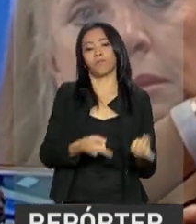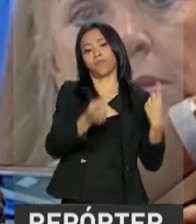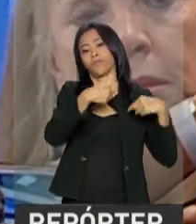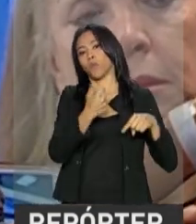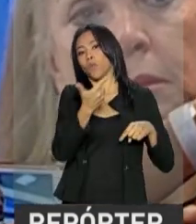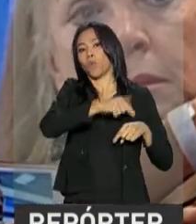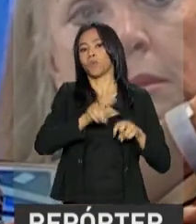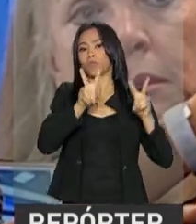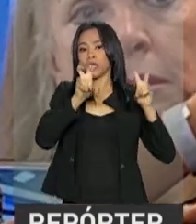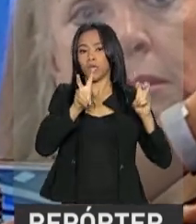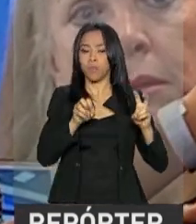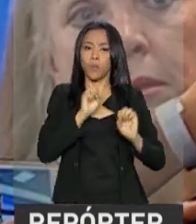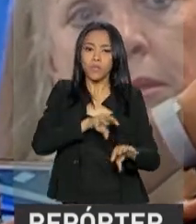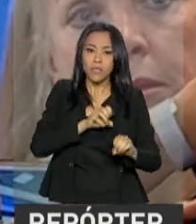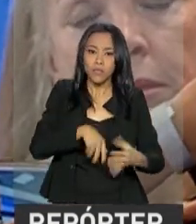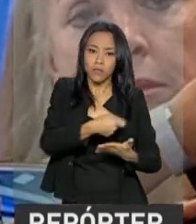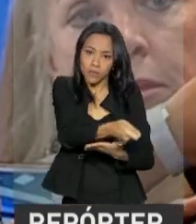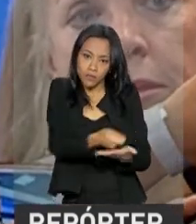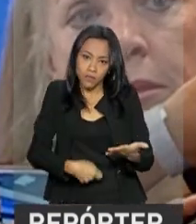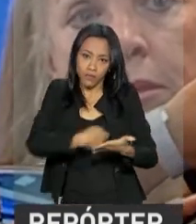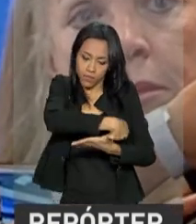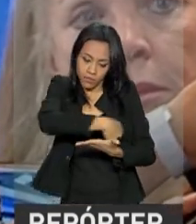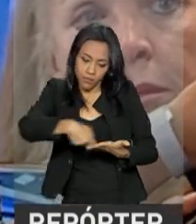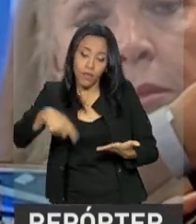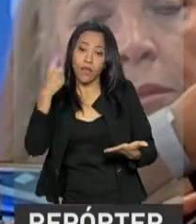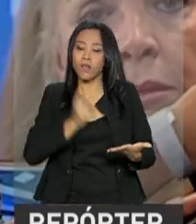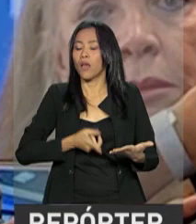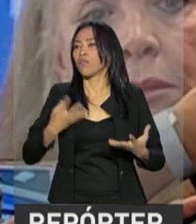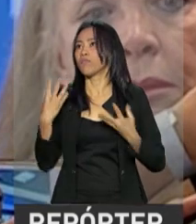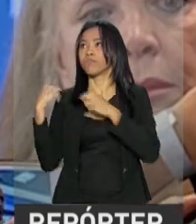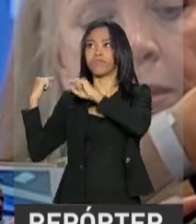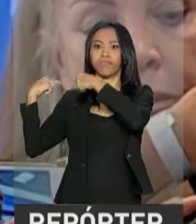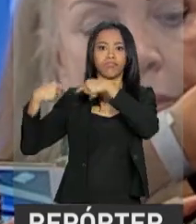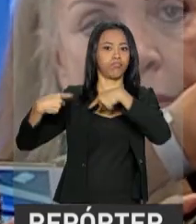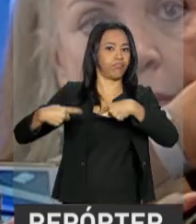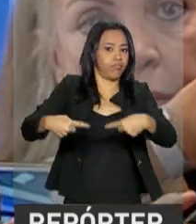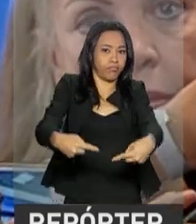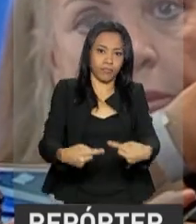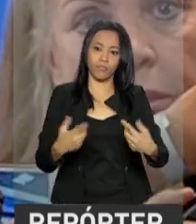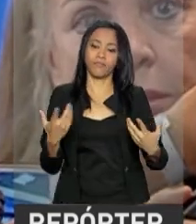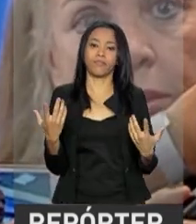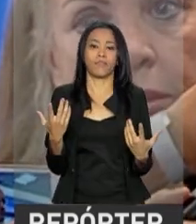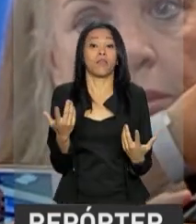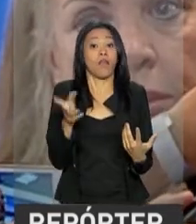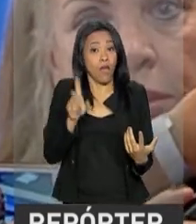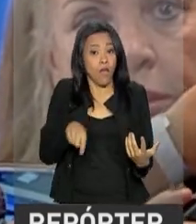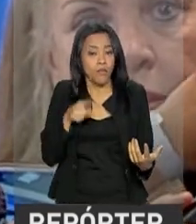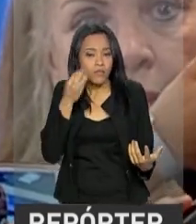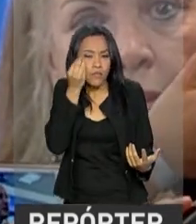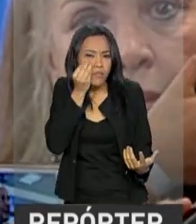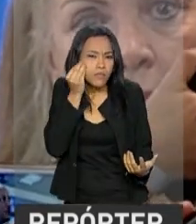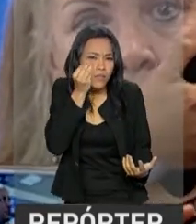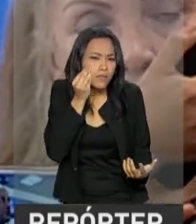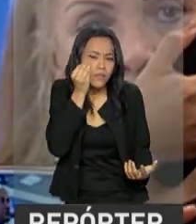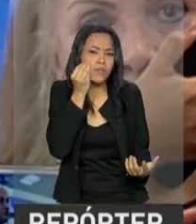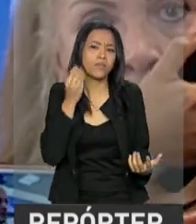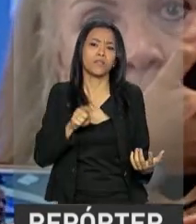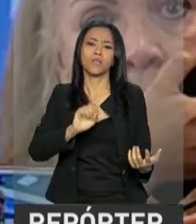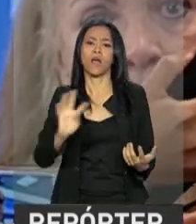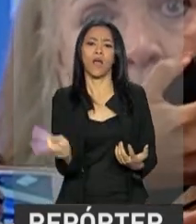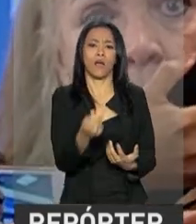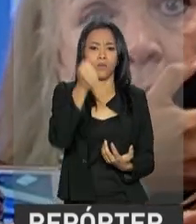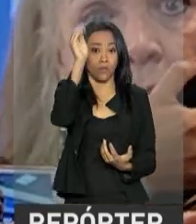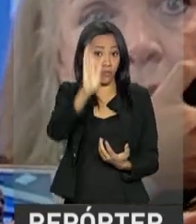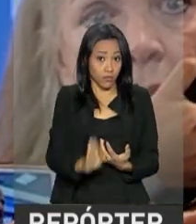muito importante feito inclusive na construção da base nacional comum curricular olhando para experiências fundamentais ocorridas no brasil